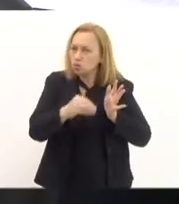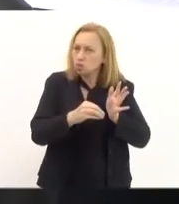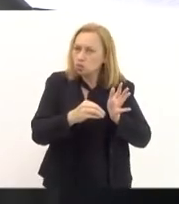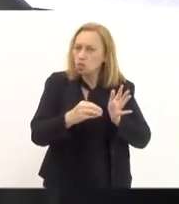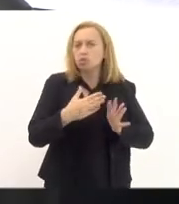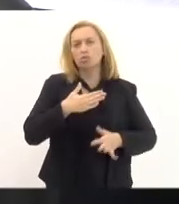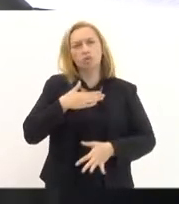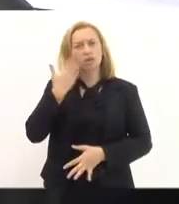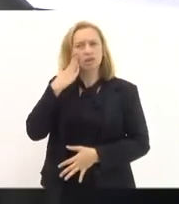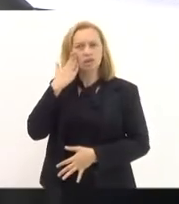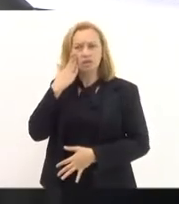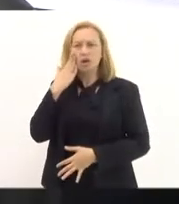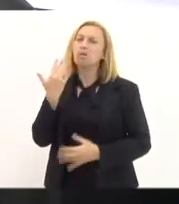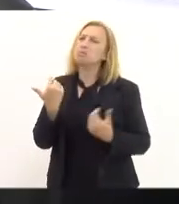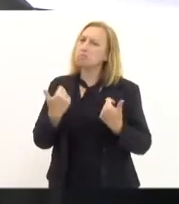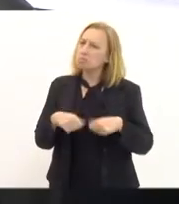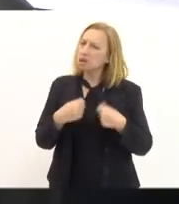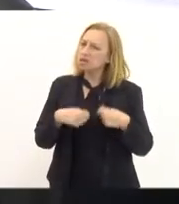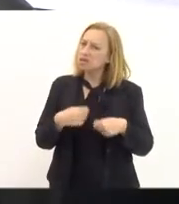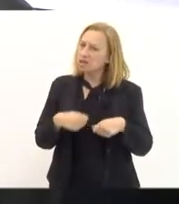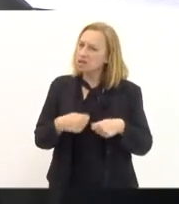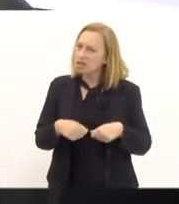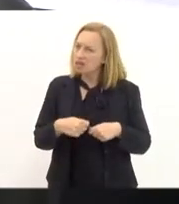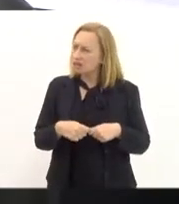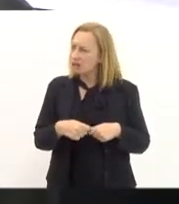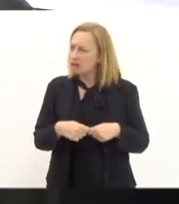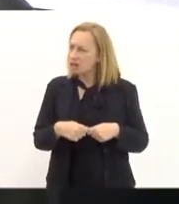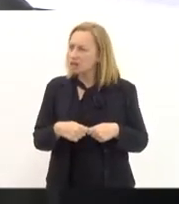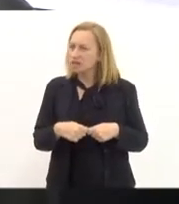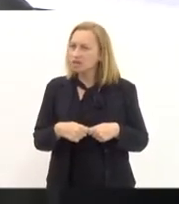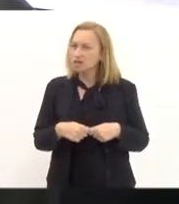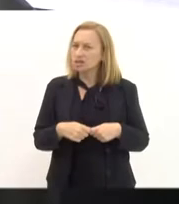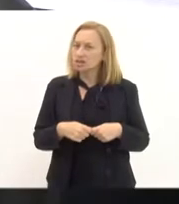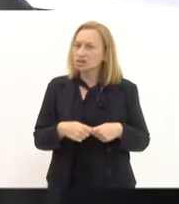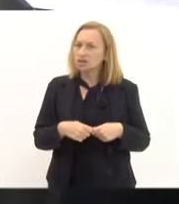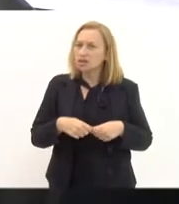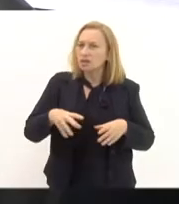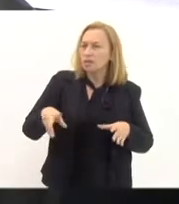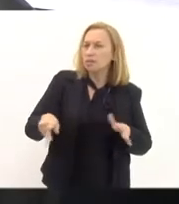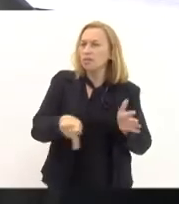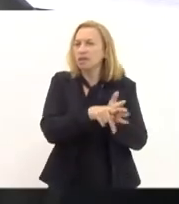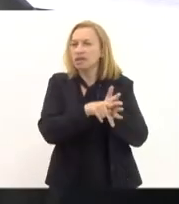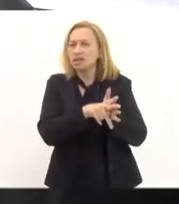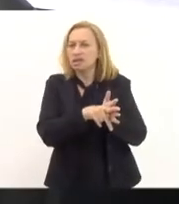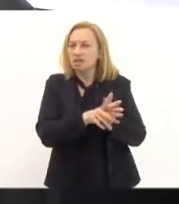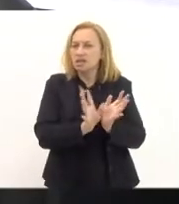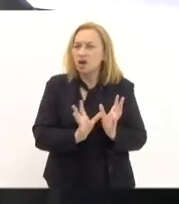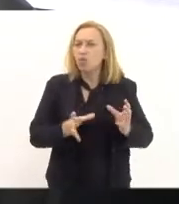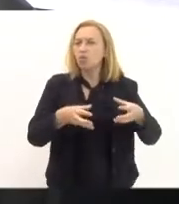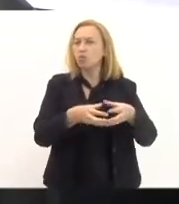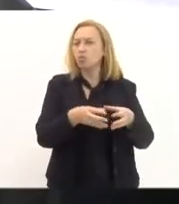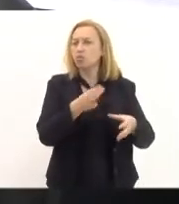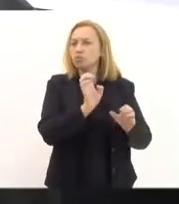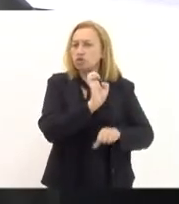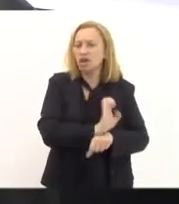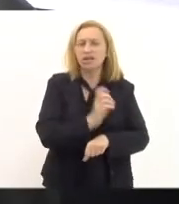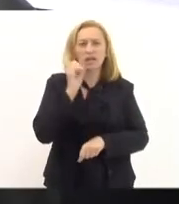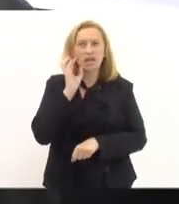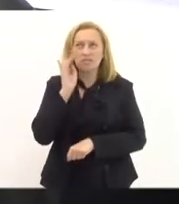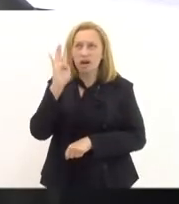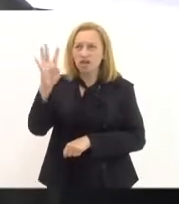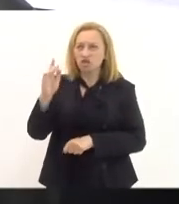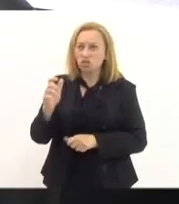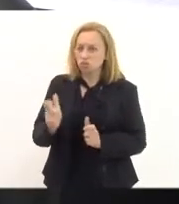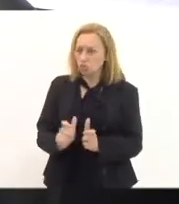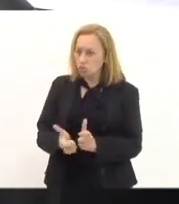meu entendimento Ele deveria ser submetido a um órgão do Estado imagine um grande terreno no